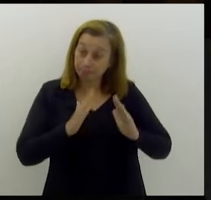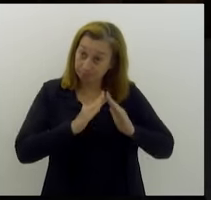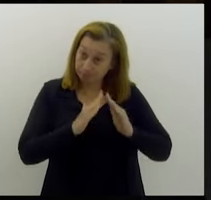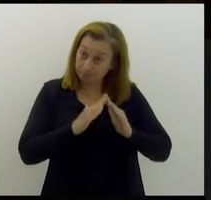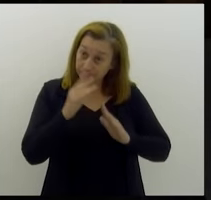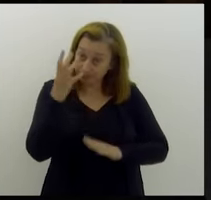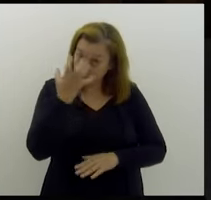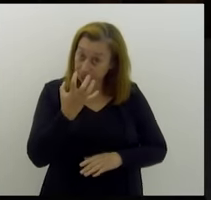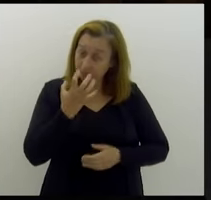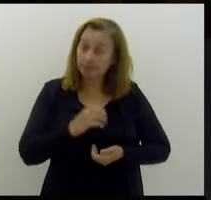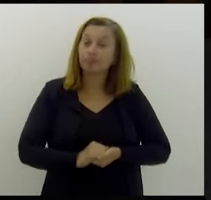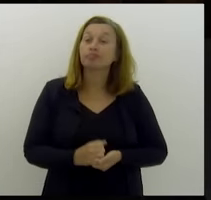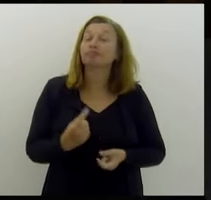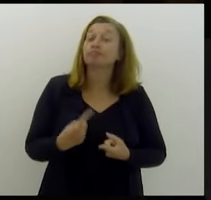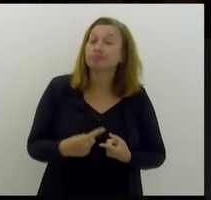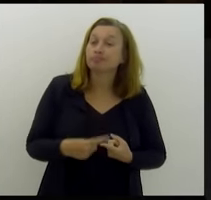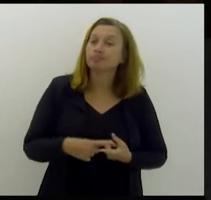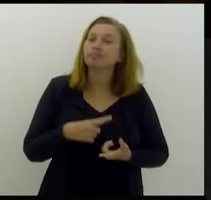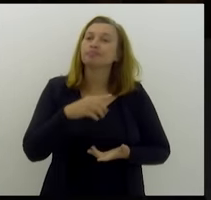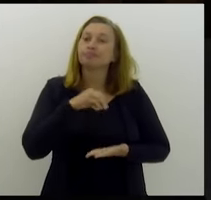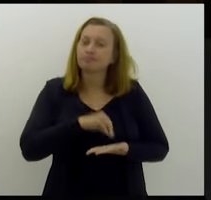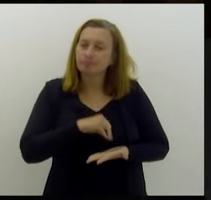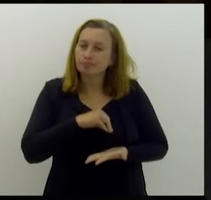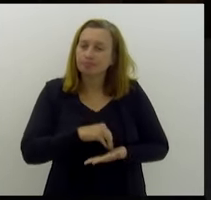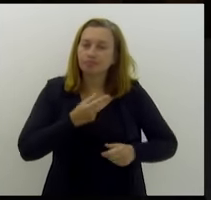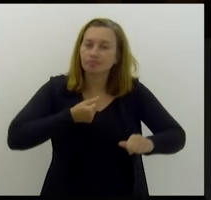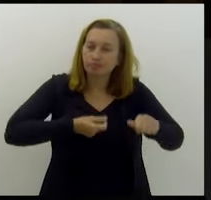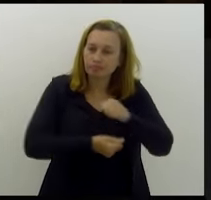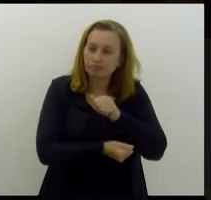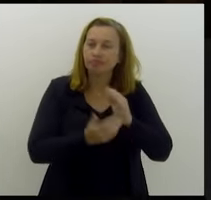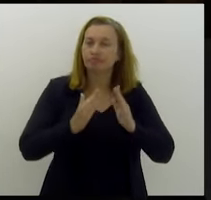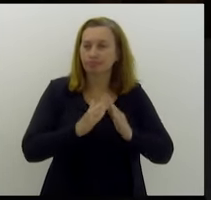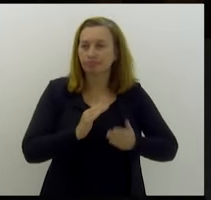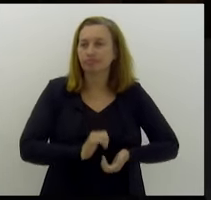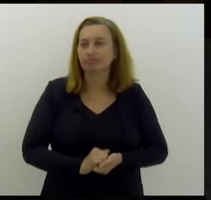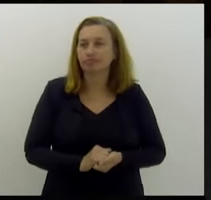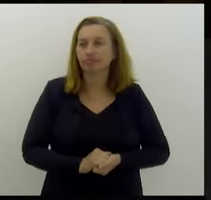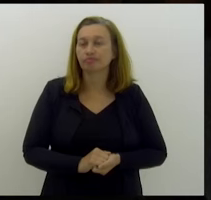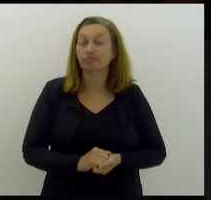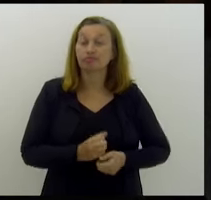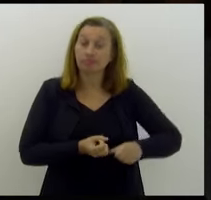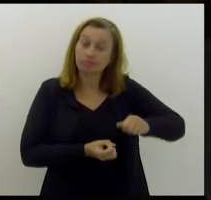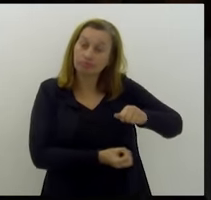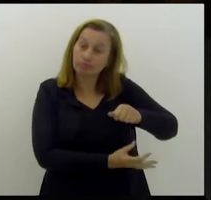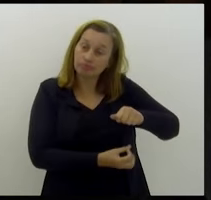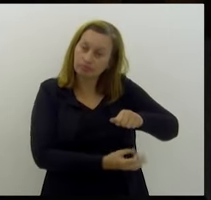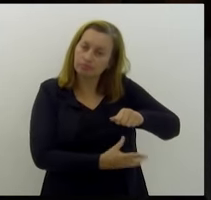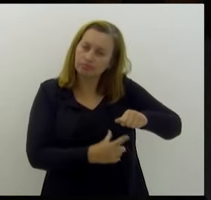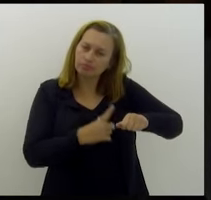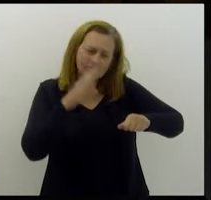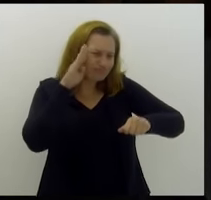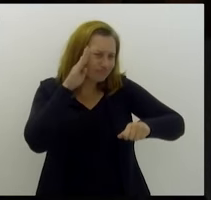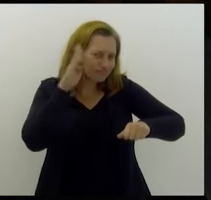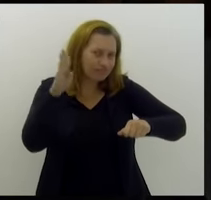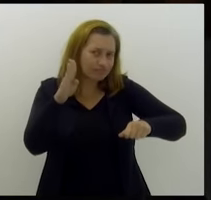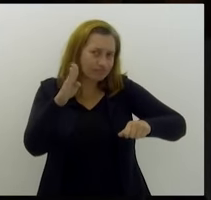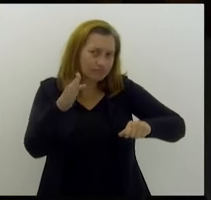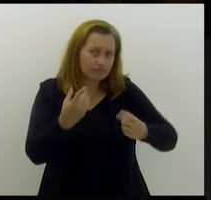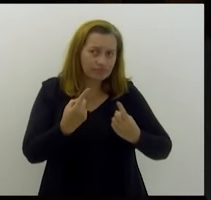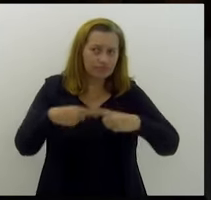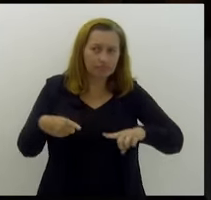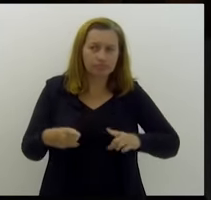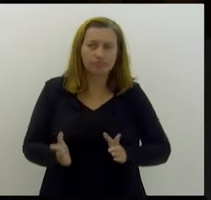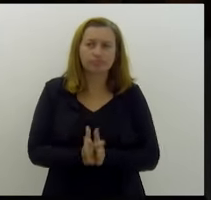é tão grave porque falta investimento em moradia e a gente tem um fundo específico para enfrentar esse